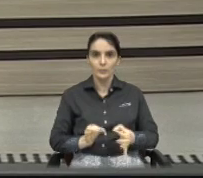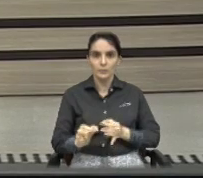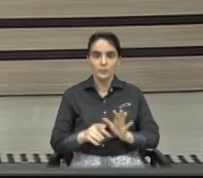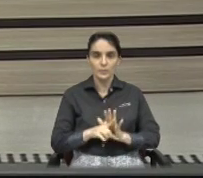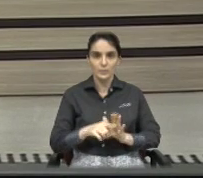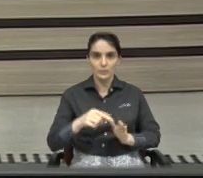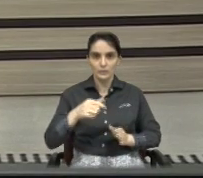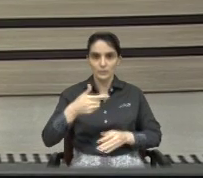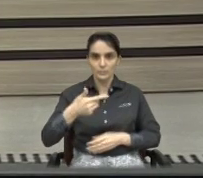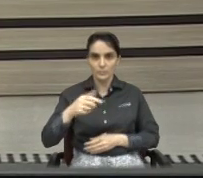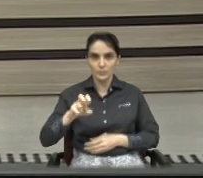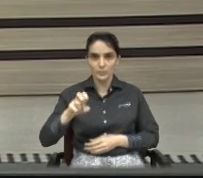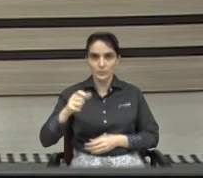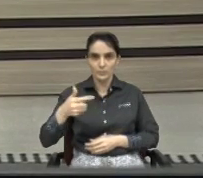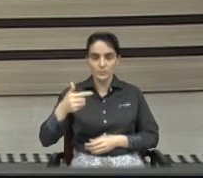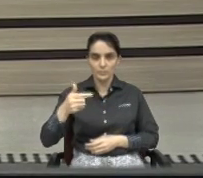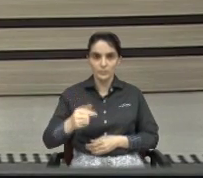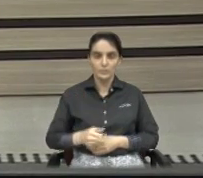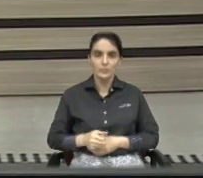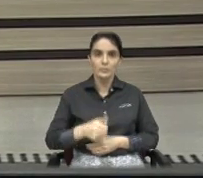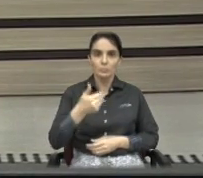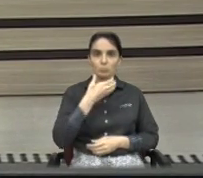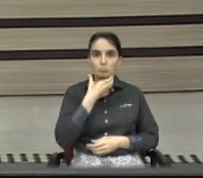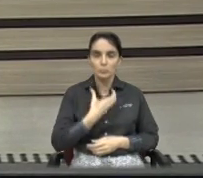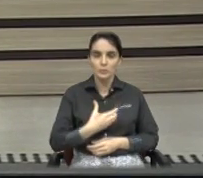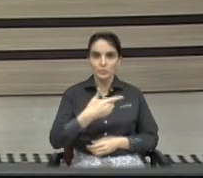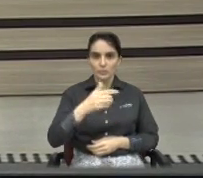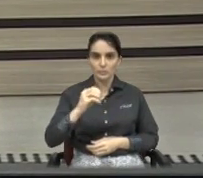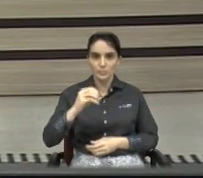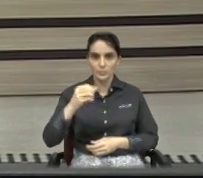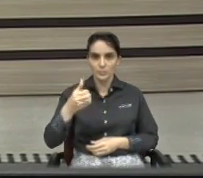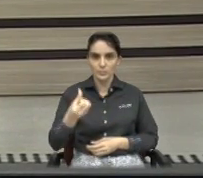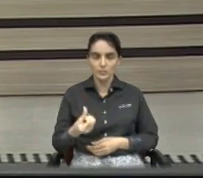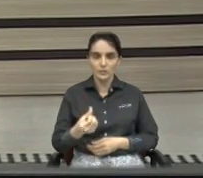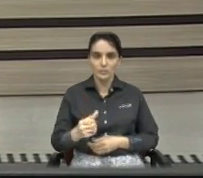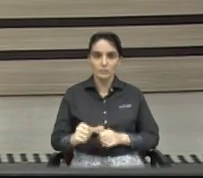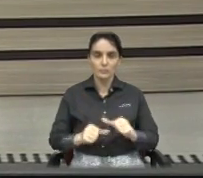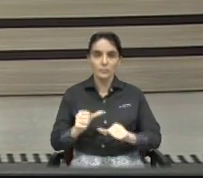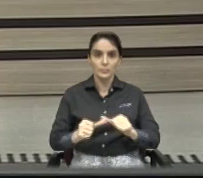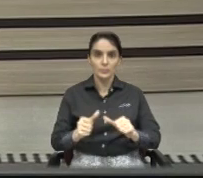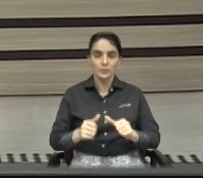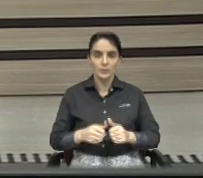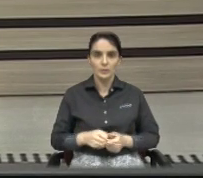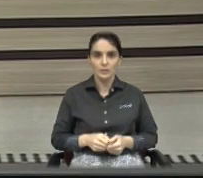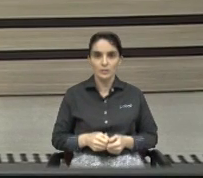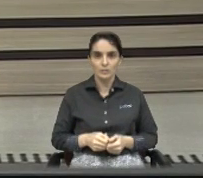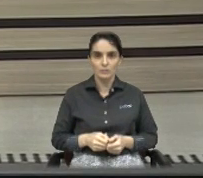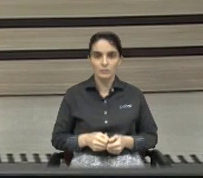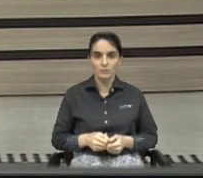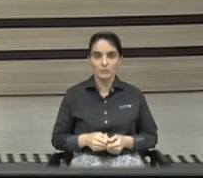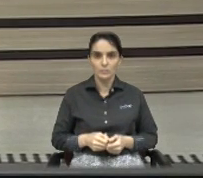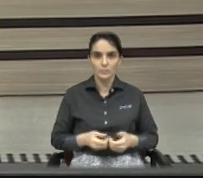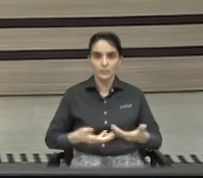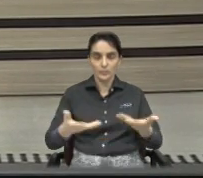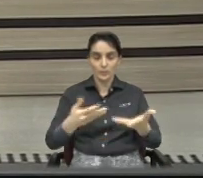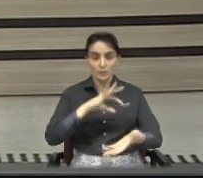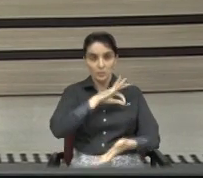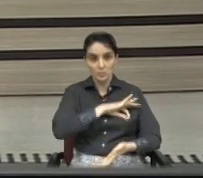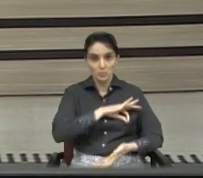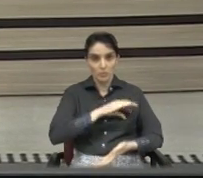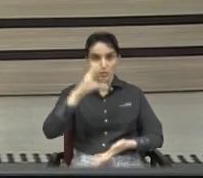Lei 252, de 1 de dezembro de 2016, dispõe sobre as audiências em que guardas civis